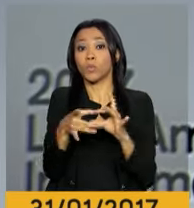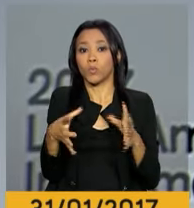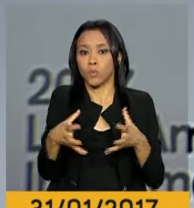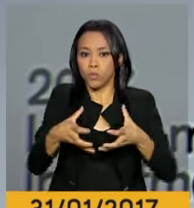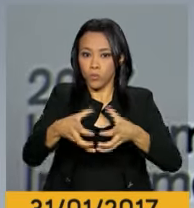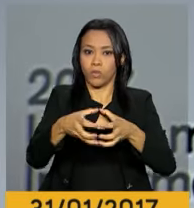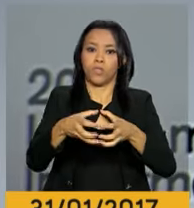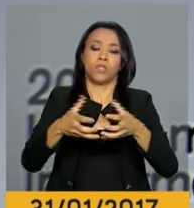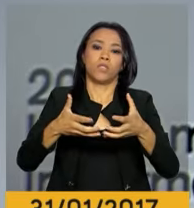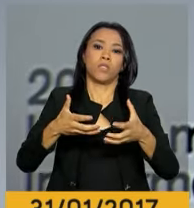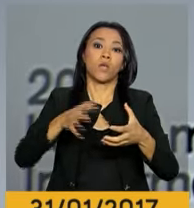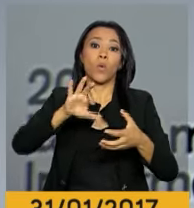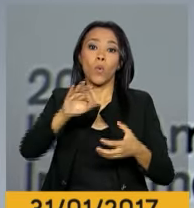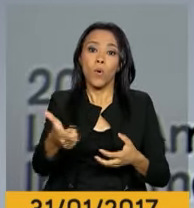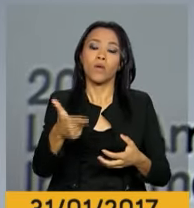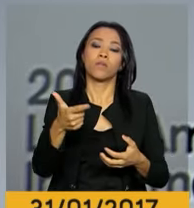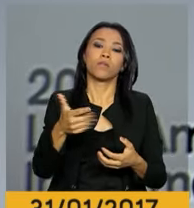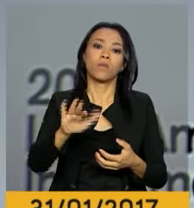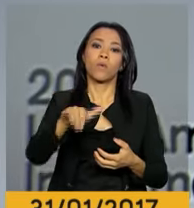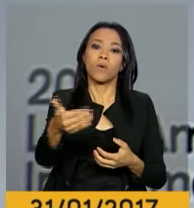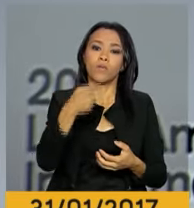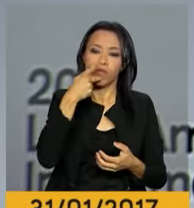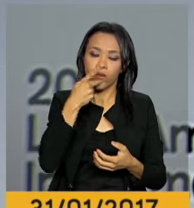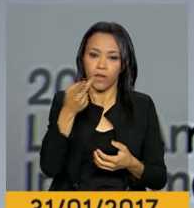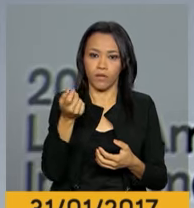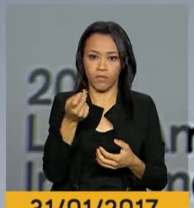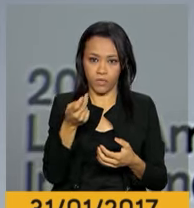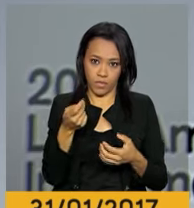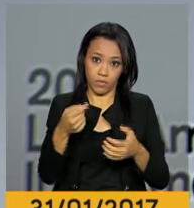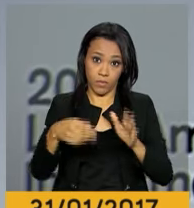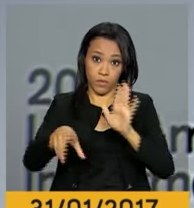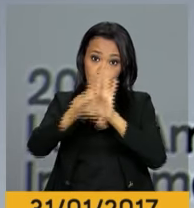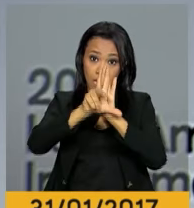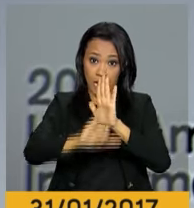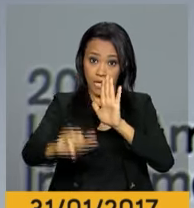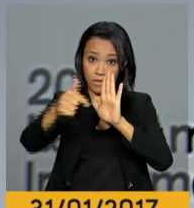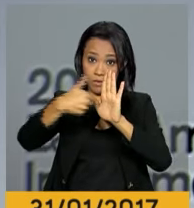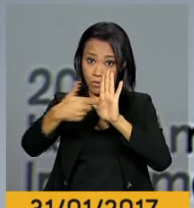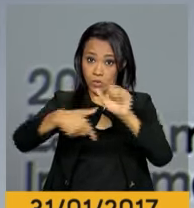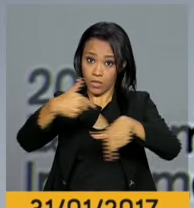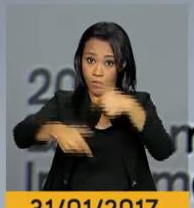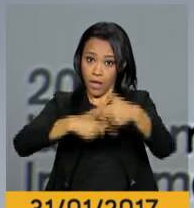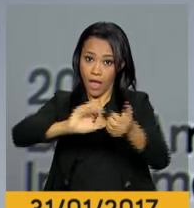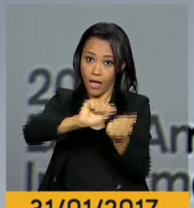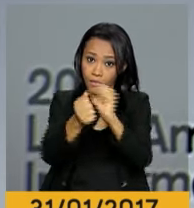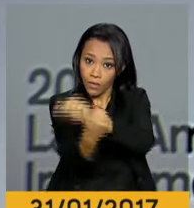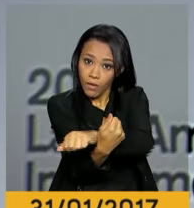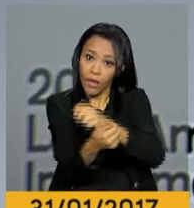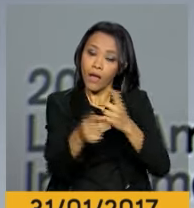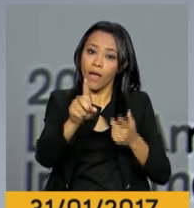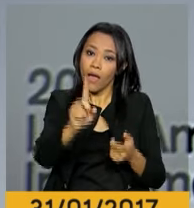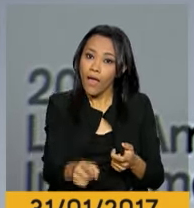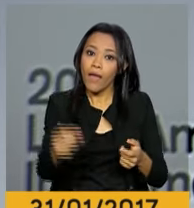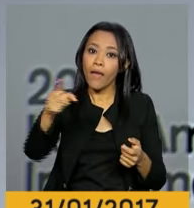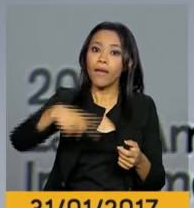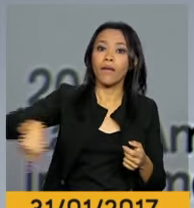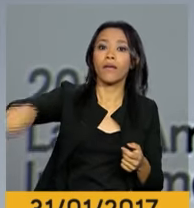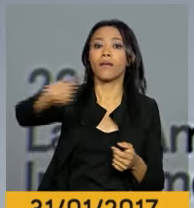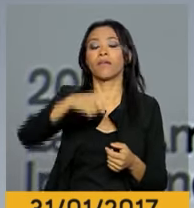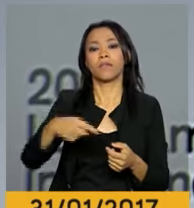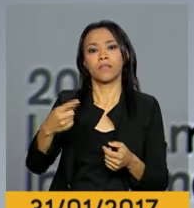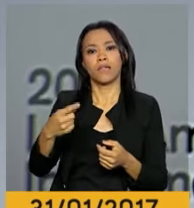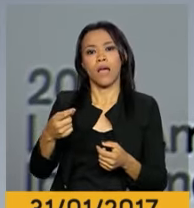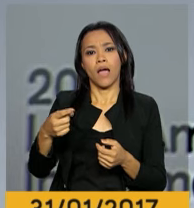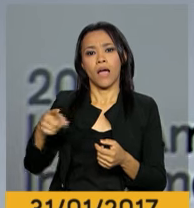adiante quando falar da da readequação da legislação trabalhista volto a dizer são as forças produtivas do país